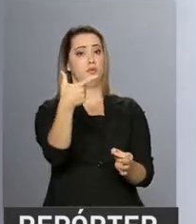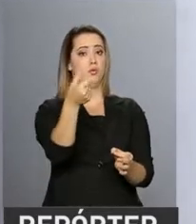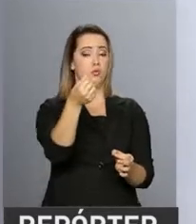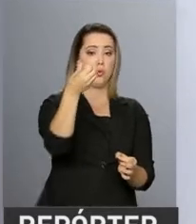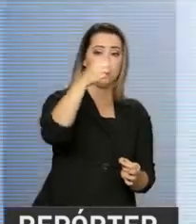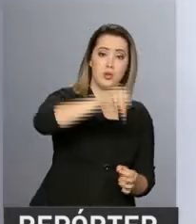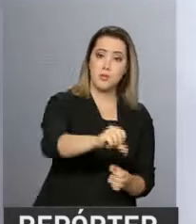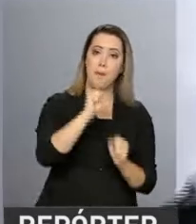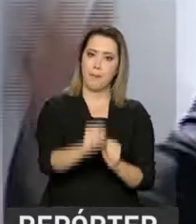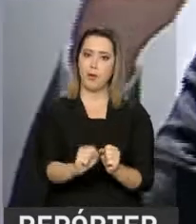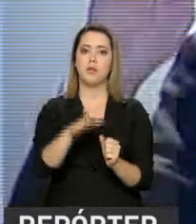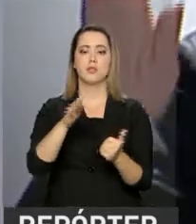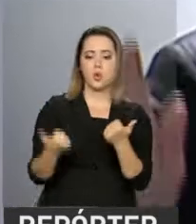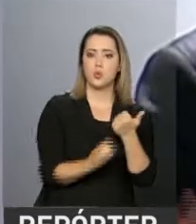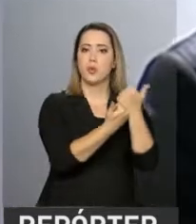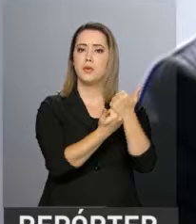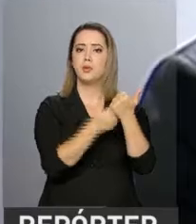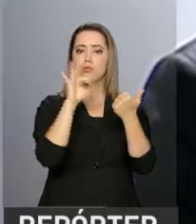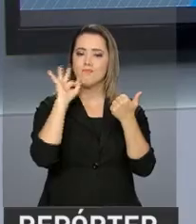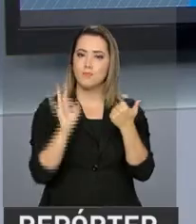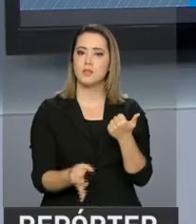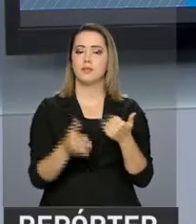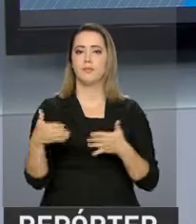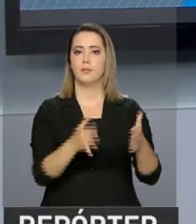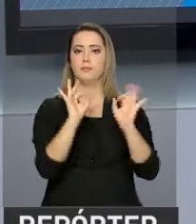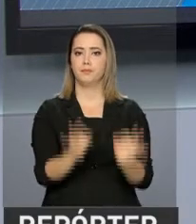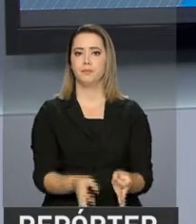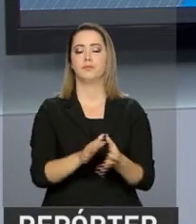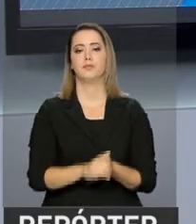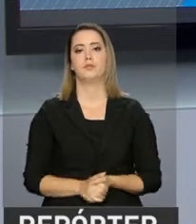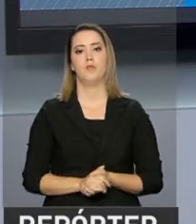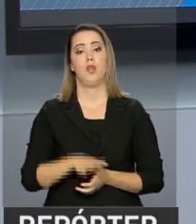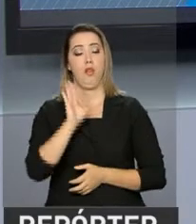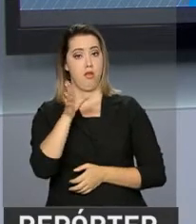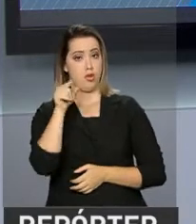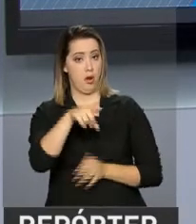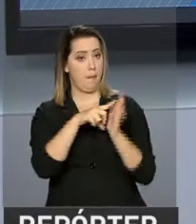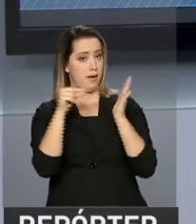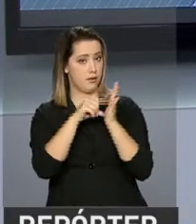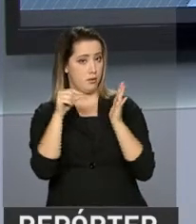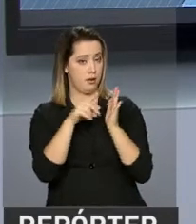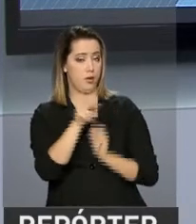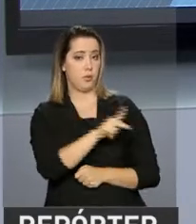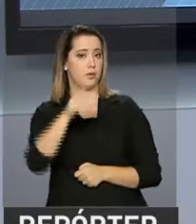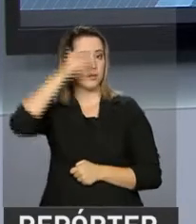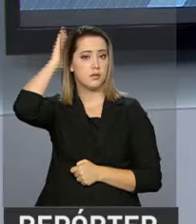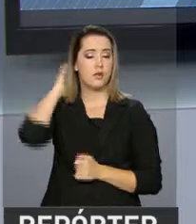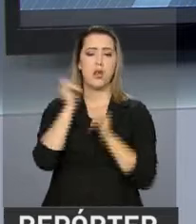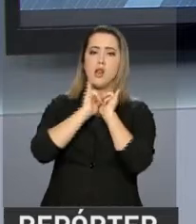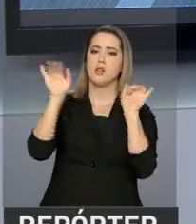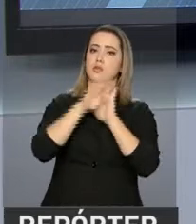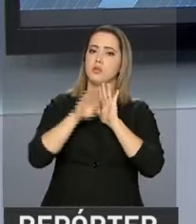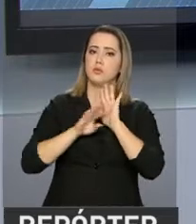2019 possa apanhar a locomotiva com os trilhos no lugar. E daqui a pouco, no Palácio do Planalto, o presidente Michel Temer